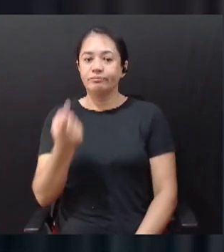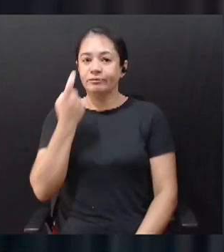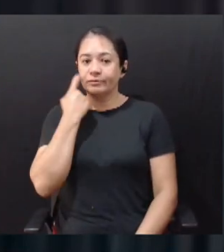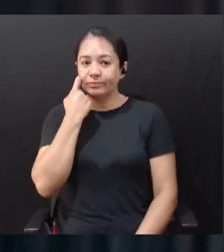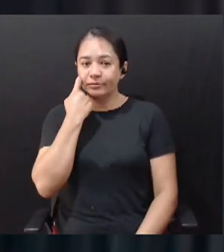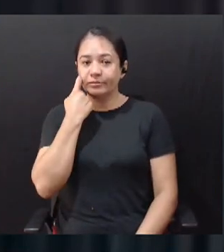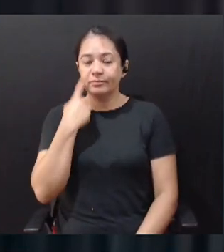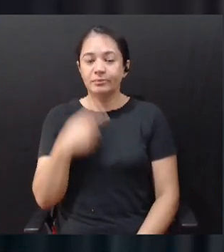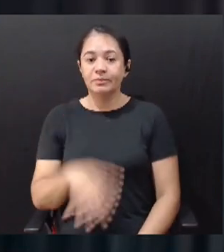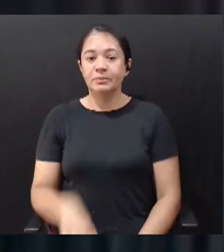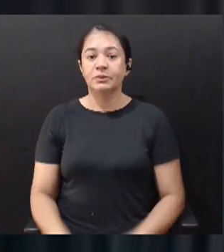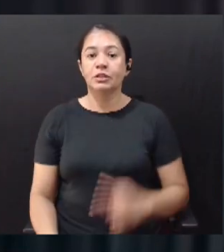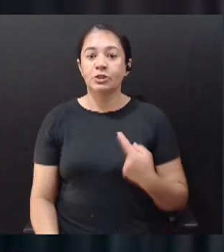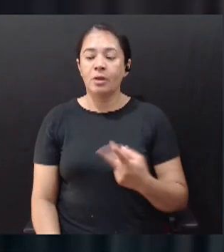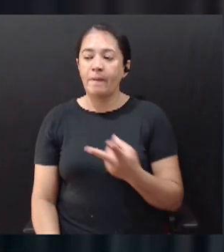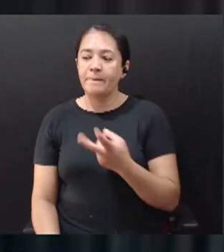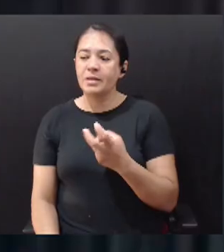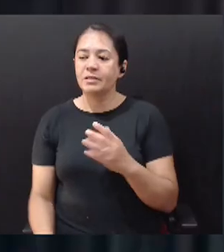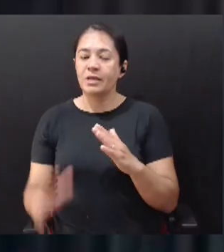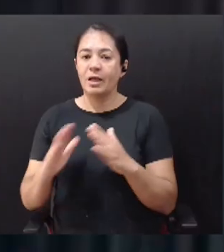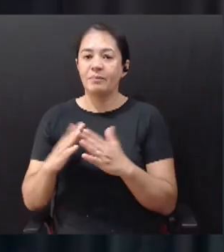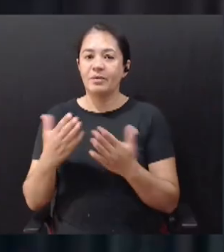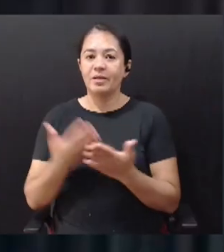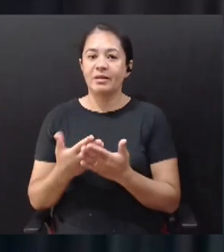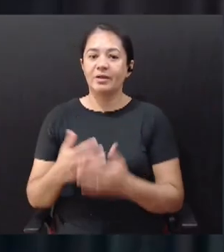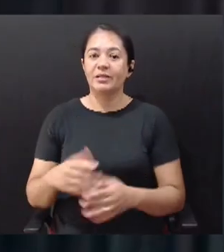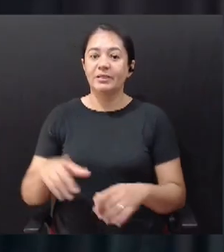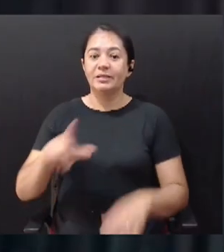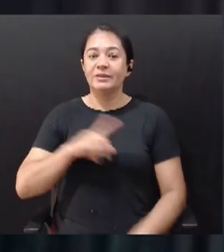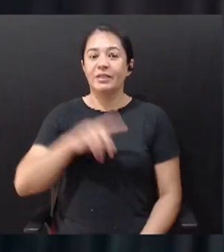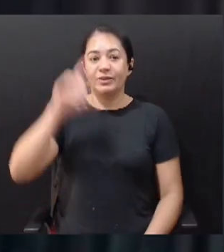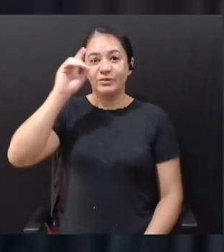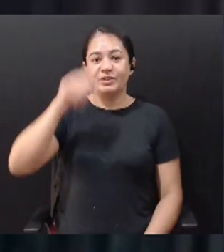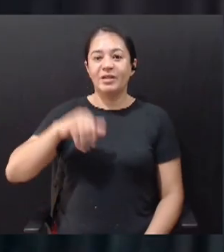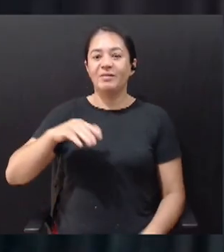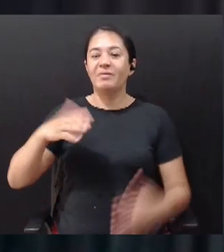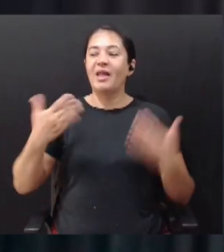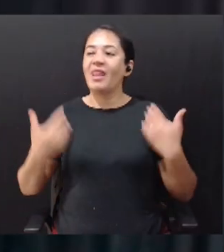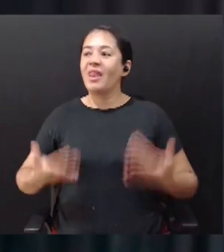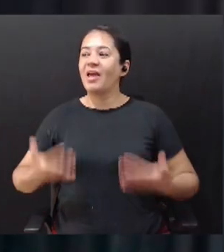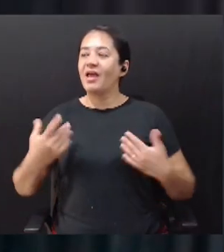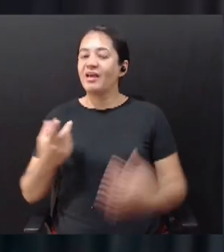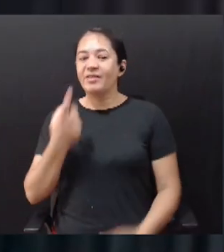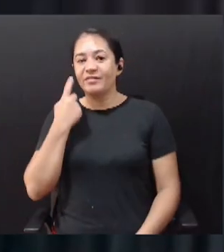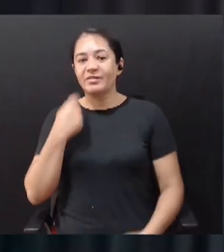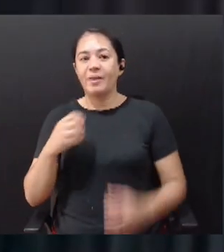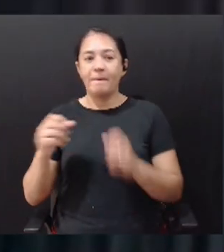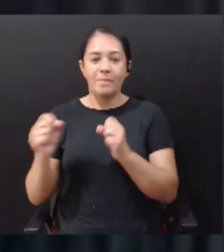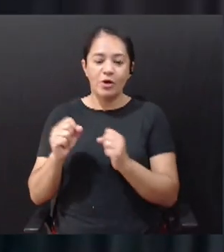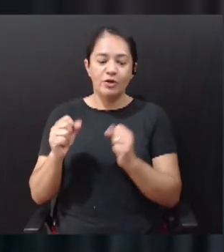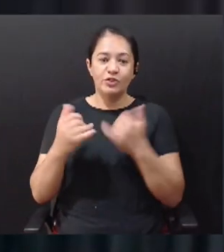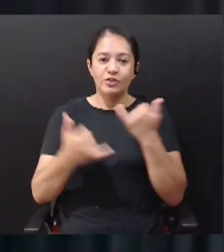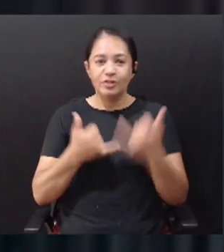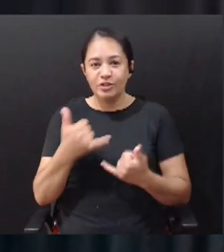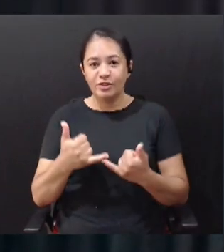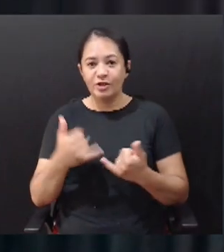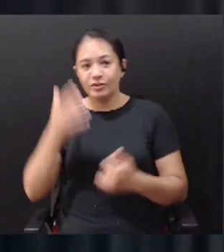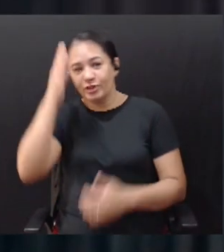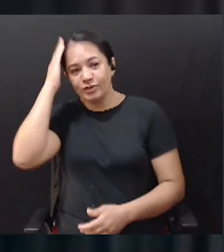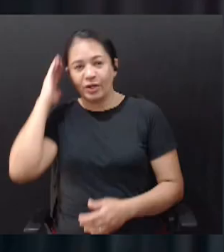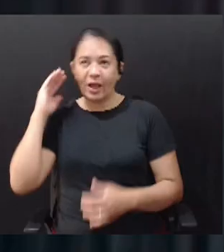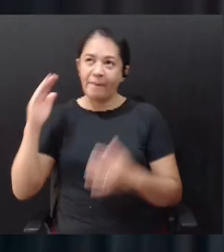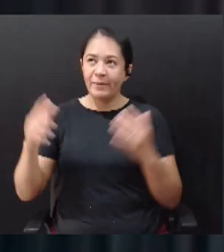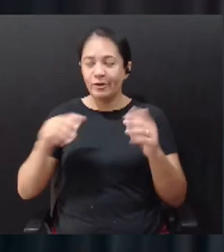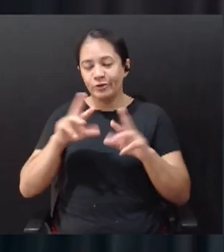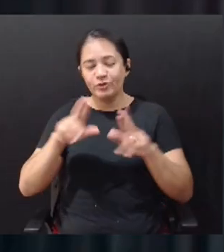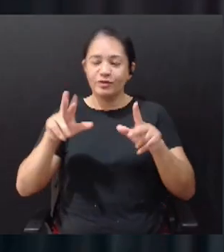nas escolas, tem um dia mais descontraído na sexta-feira, então é o Uhum. dia de levar brinquedo, é o dia do cabelo maluco, coisas diferentes, assim. Sim.